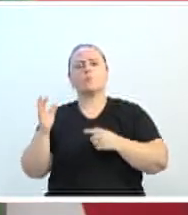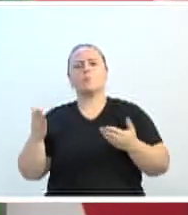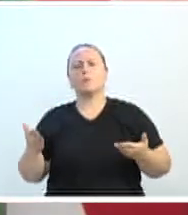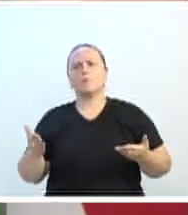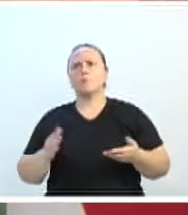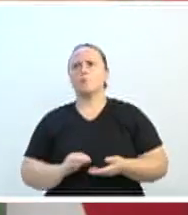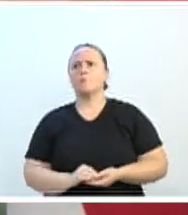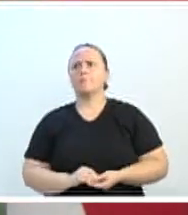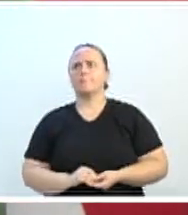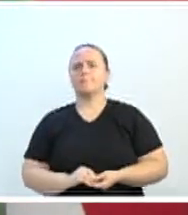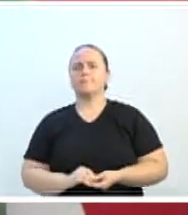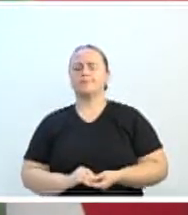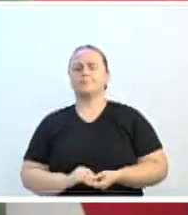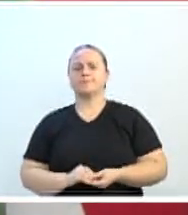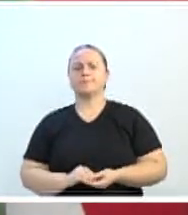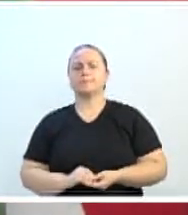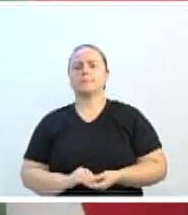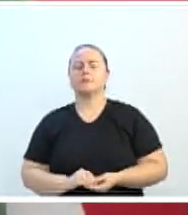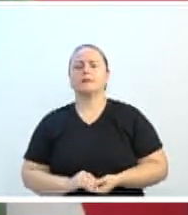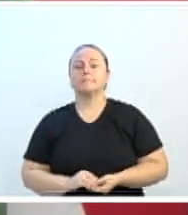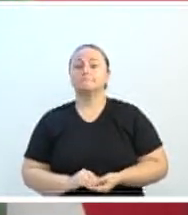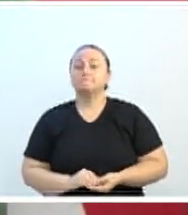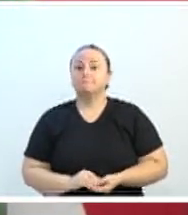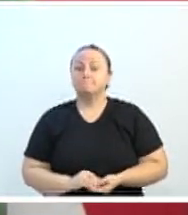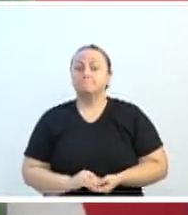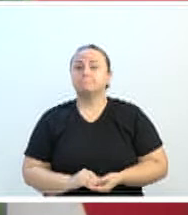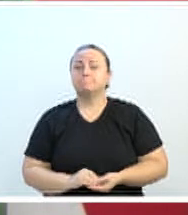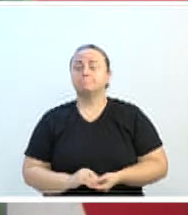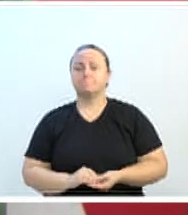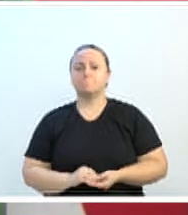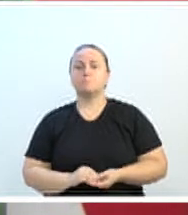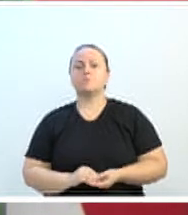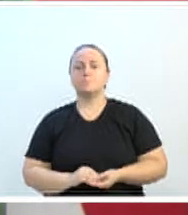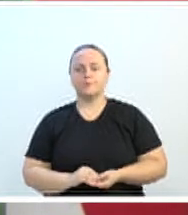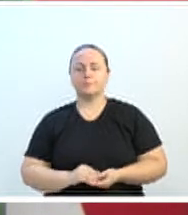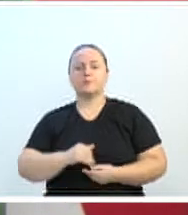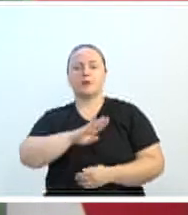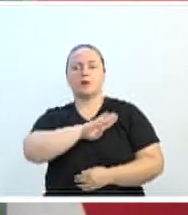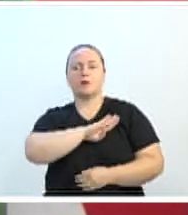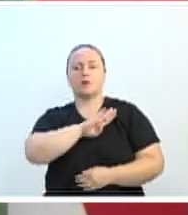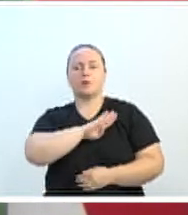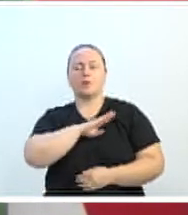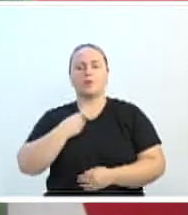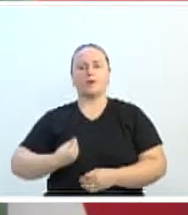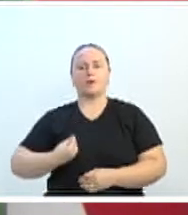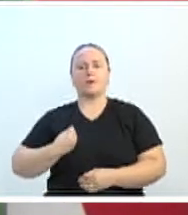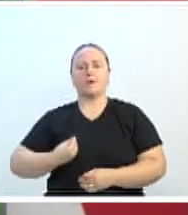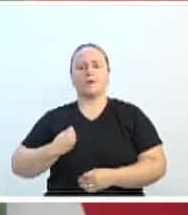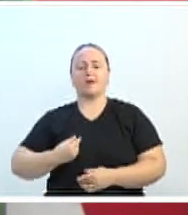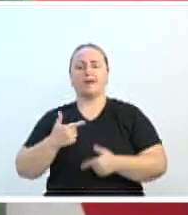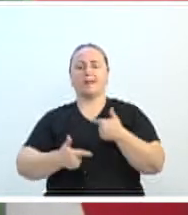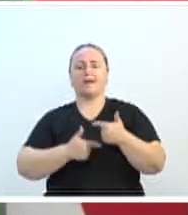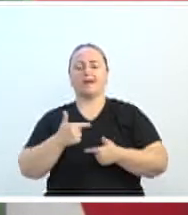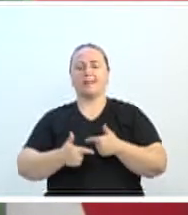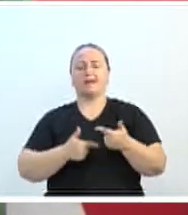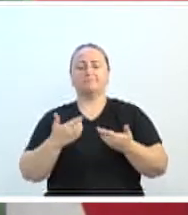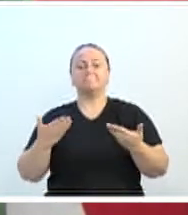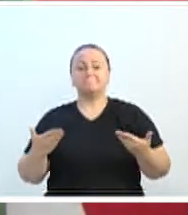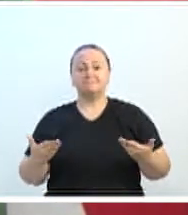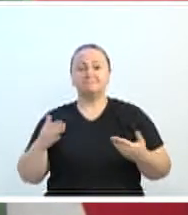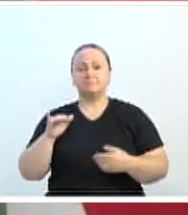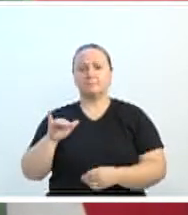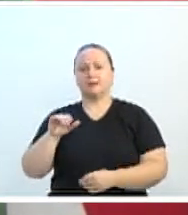Mas aí é que está, Sérgio, veja, são nossos colegas que estão lá. O Instituto é administrado